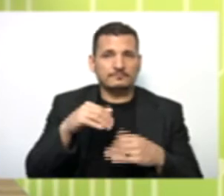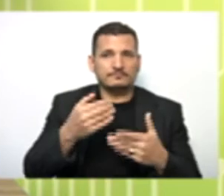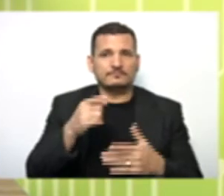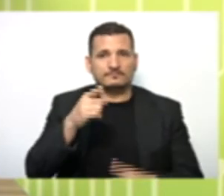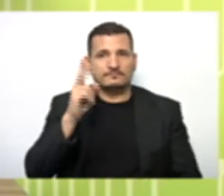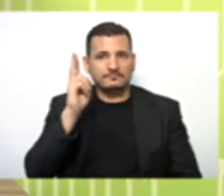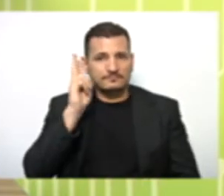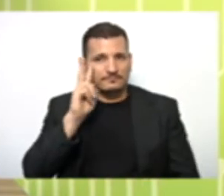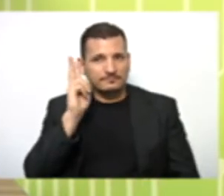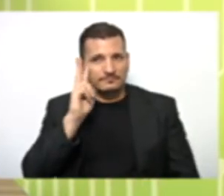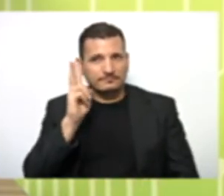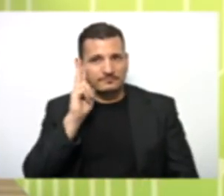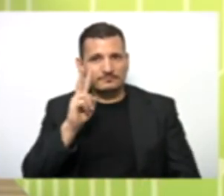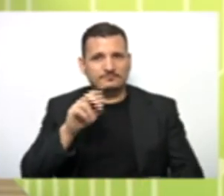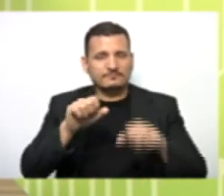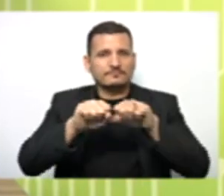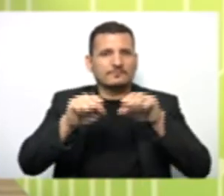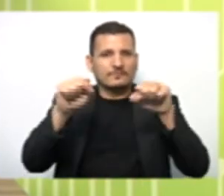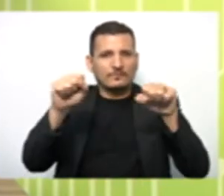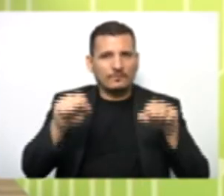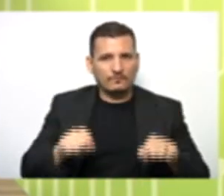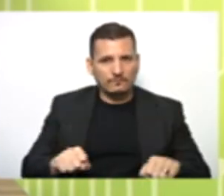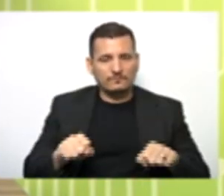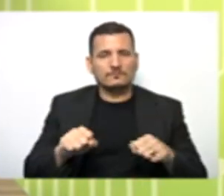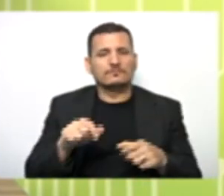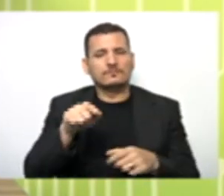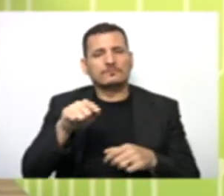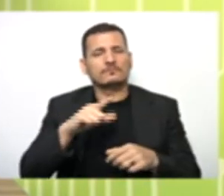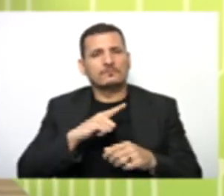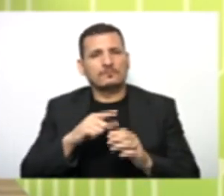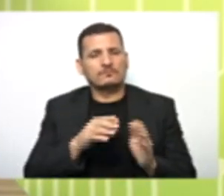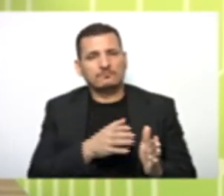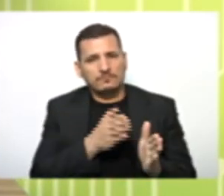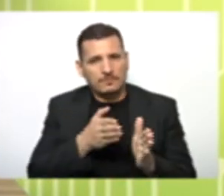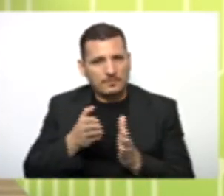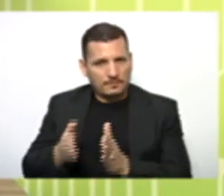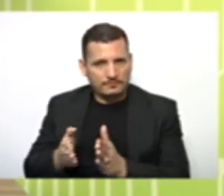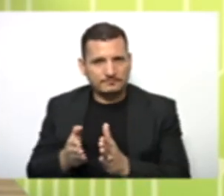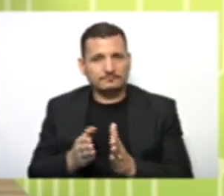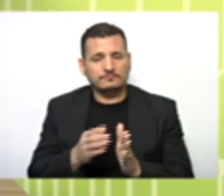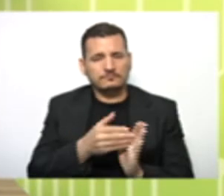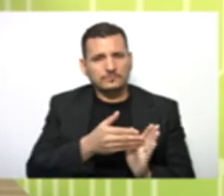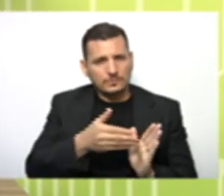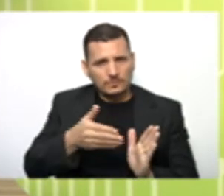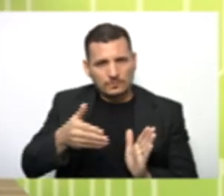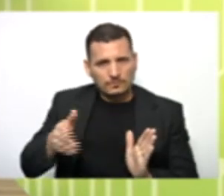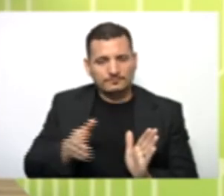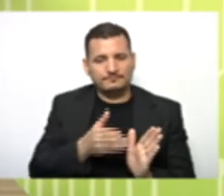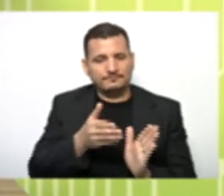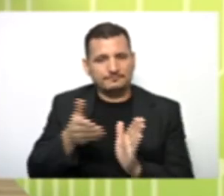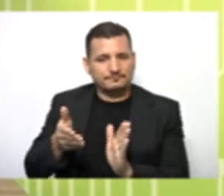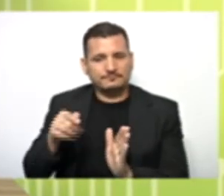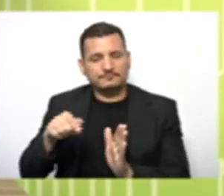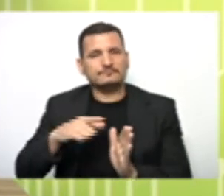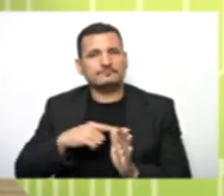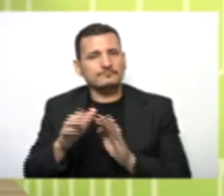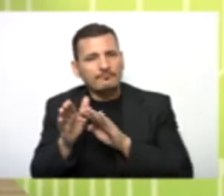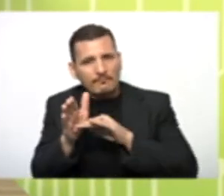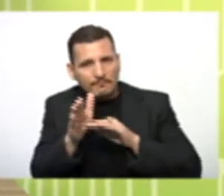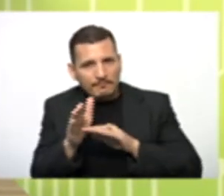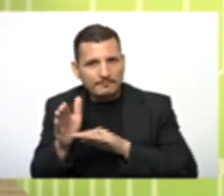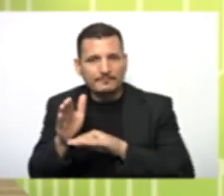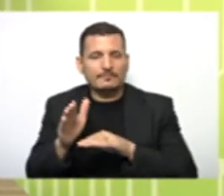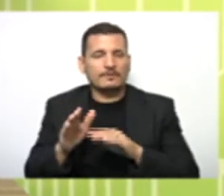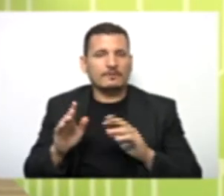software, sendo executado, ele se torna um processo. E durante a execução, ele consome os